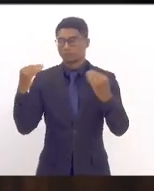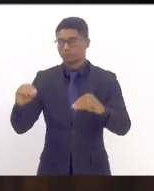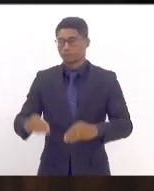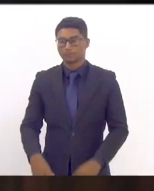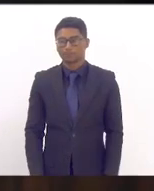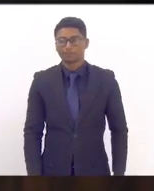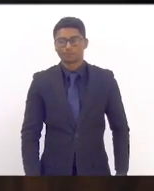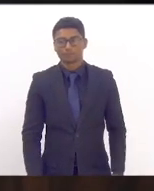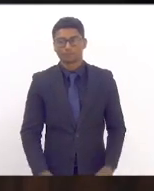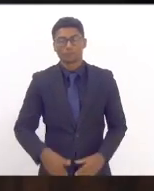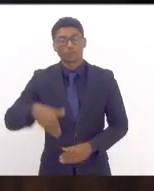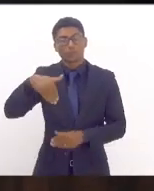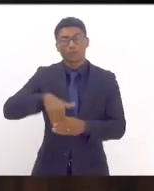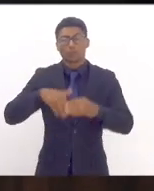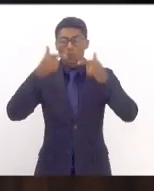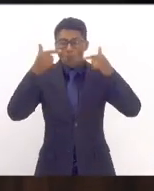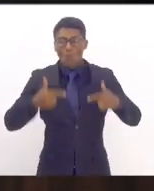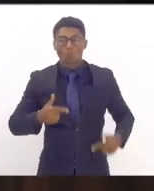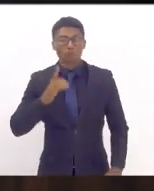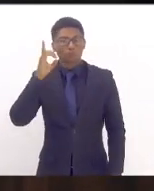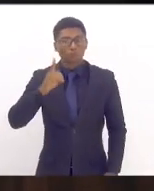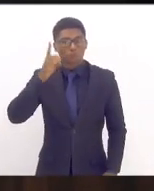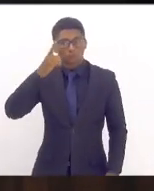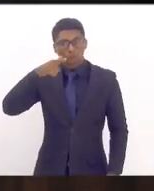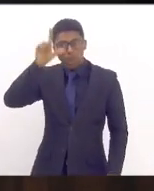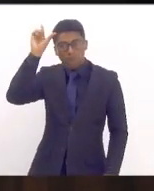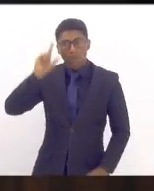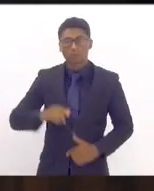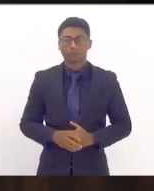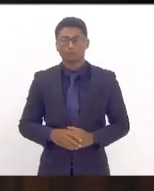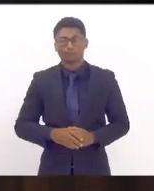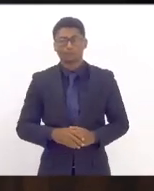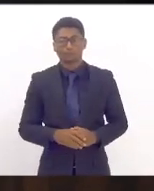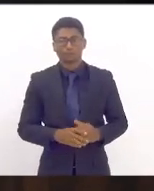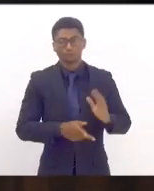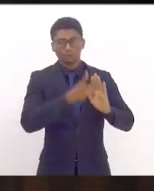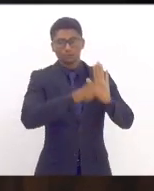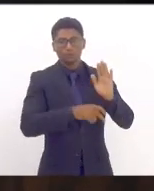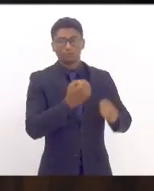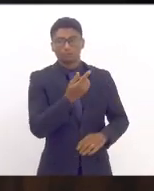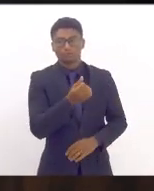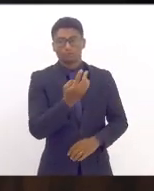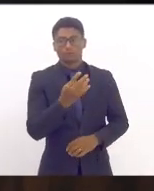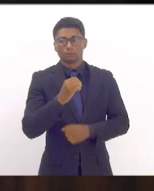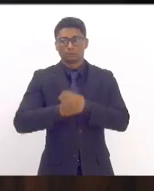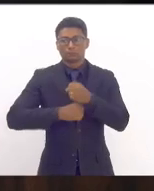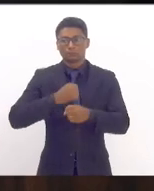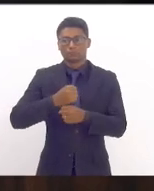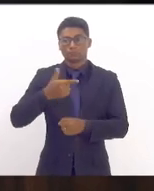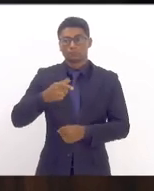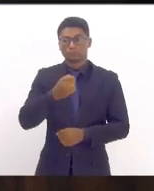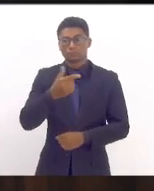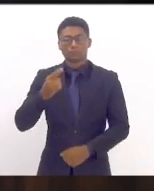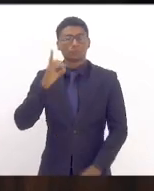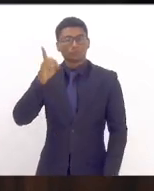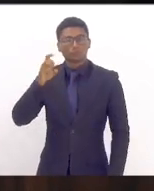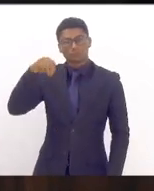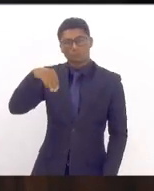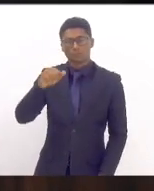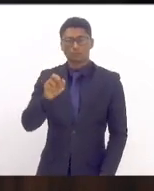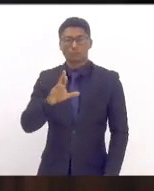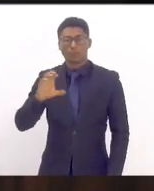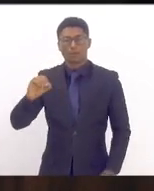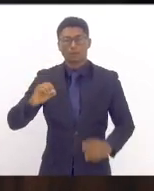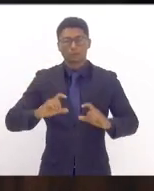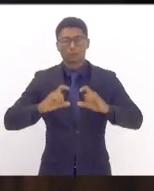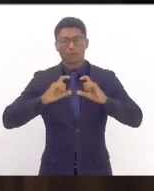com voto pela abstenção deputado Luís Paulo pode haver resolução 1640 de 22 de altura e deputado Marcos Vinícius consegue medalha Tiradentes